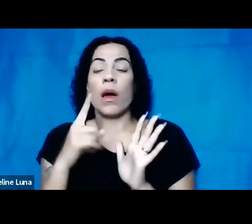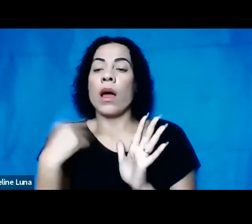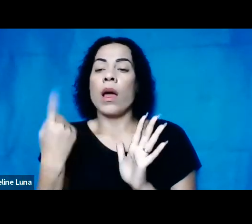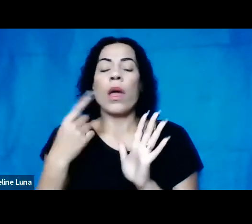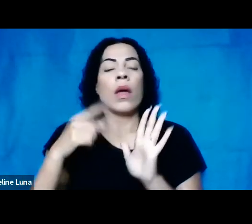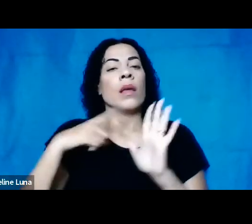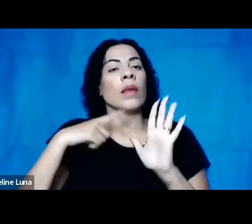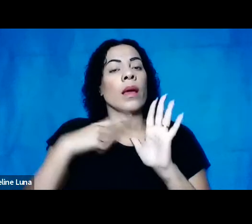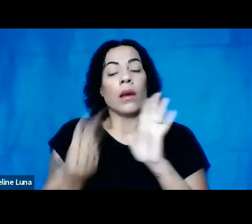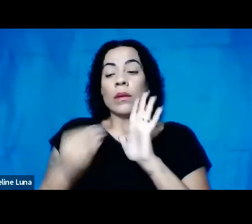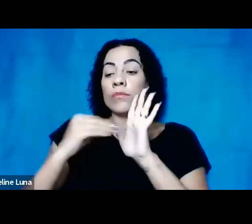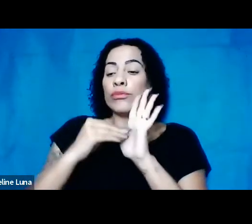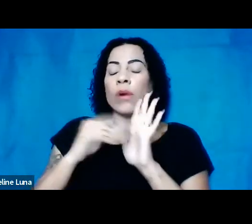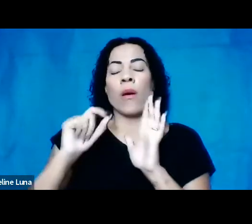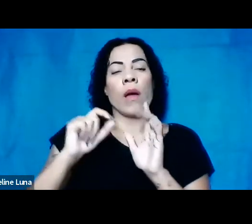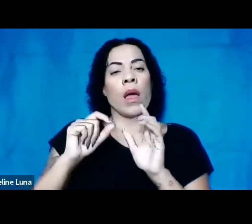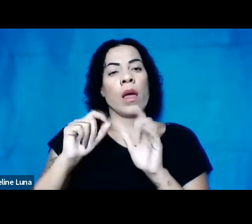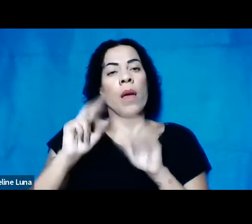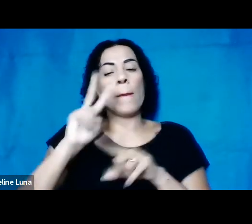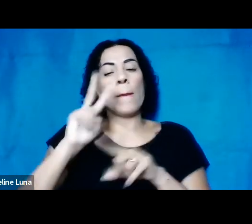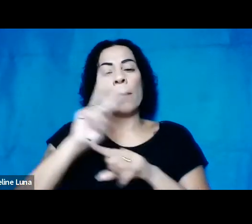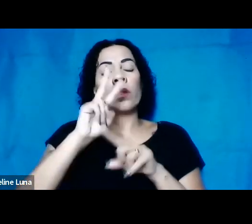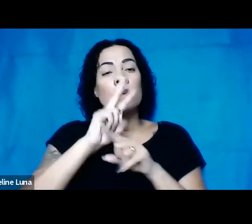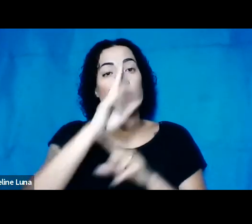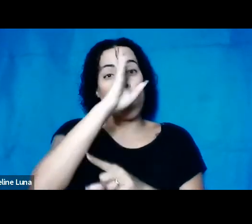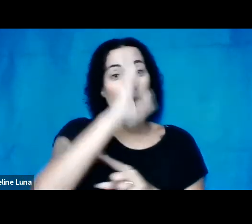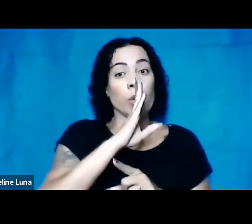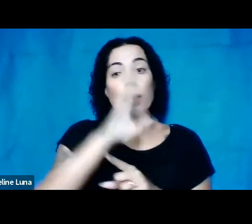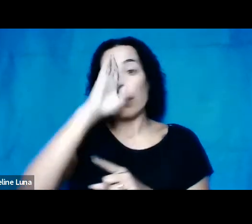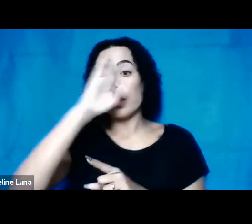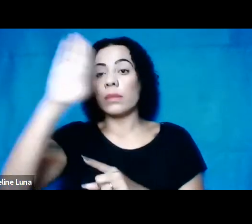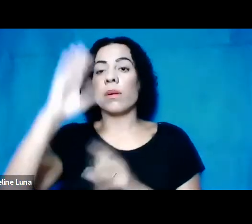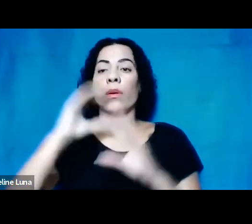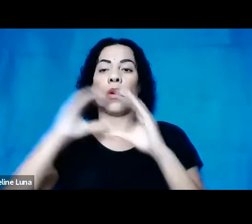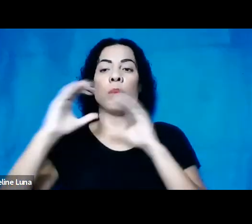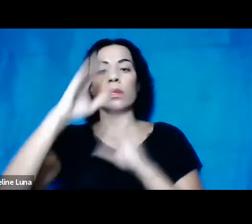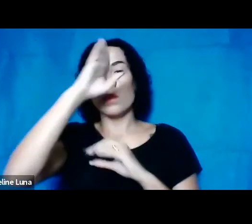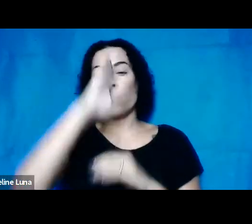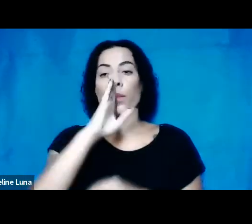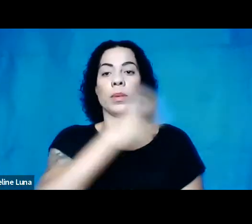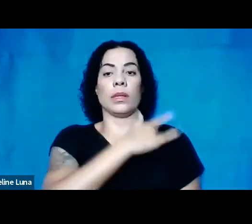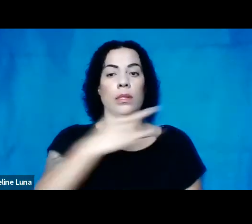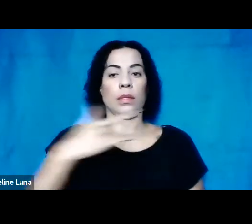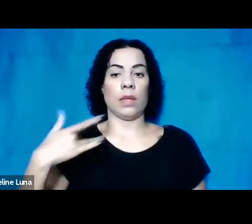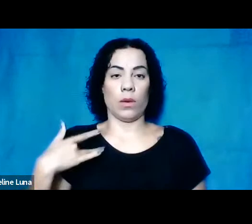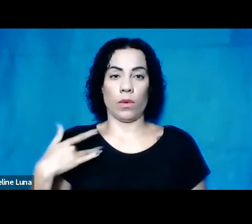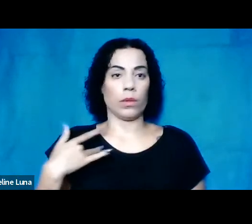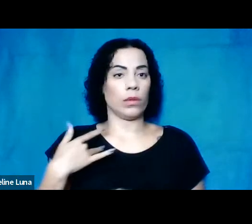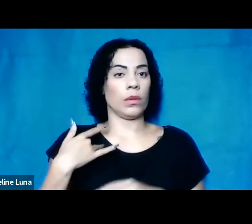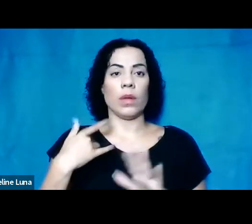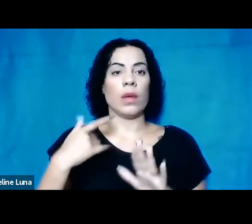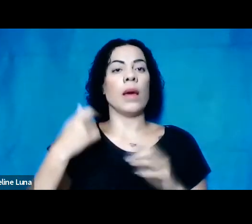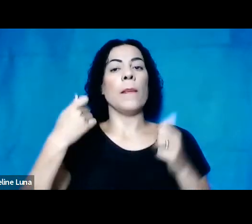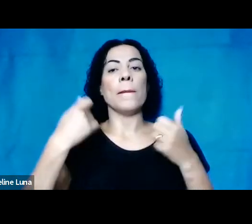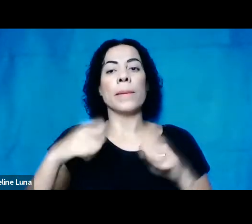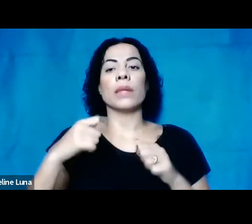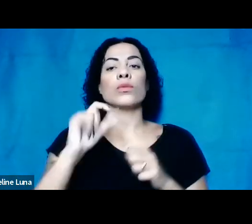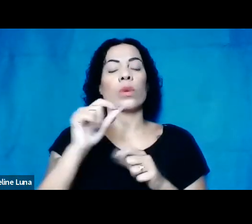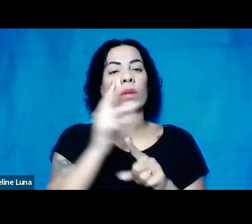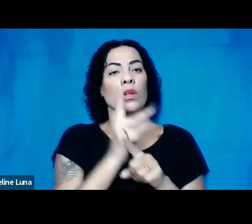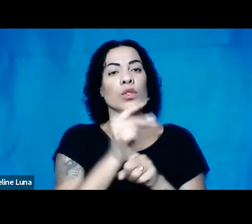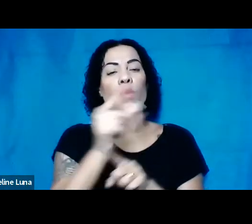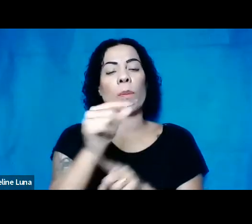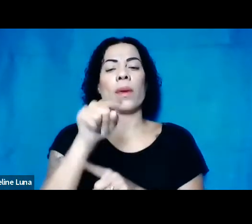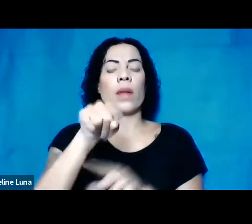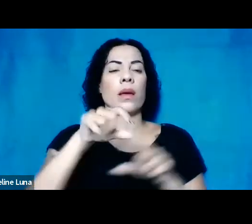pública e particularmente da comunicação pública em saúde, que é o que a gente está falando aqui, fazer esse alinhavo, superar essa